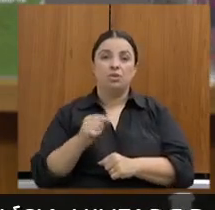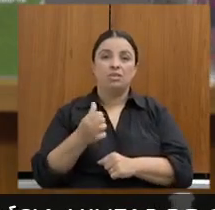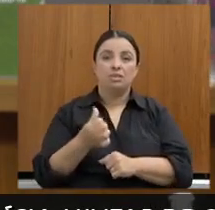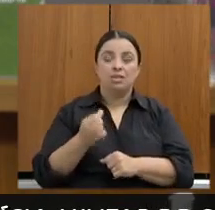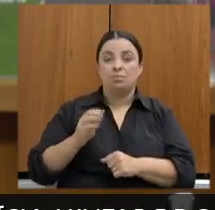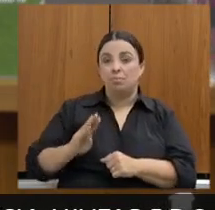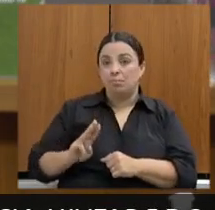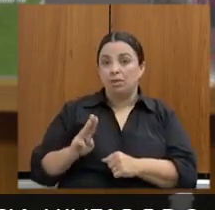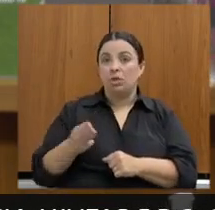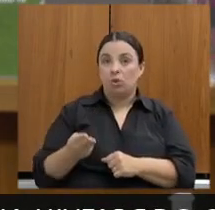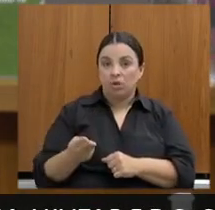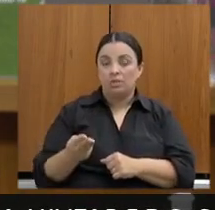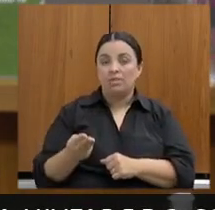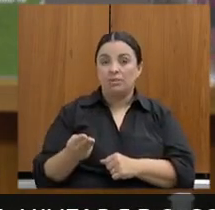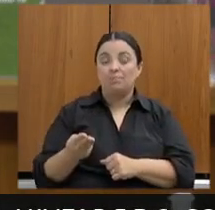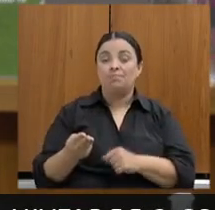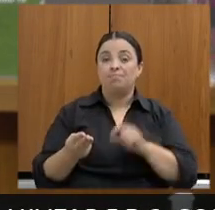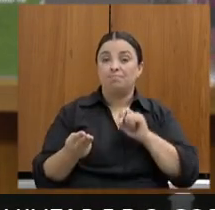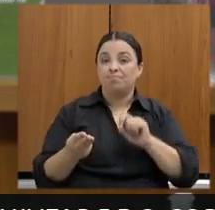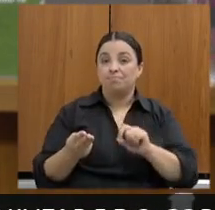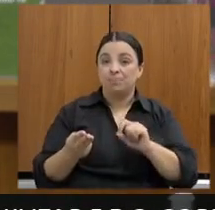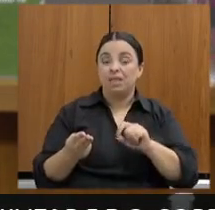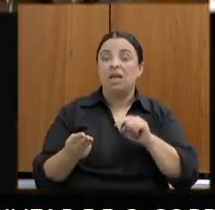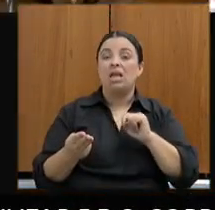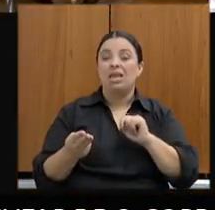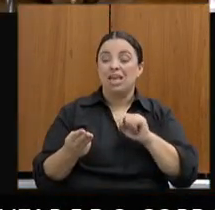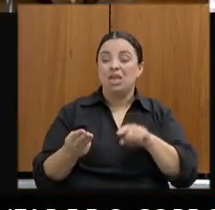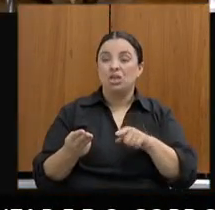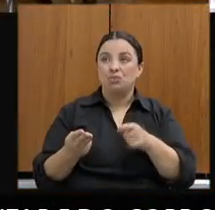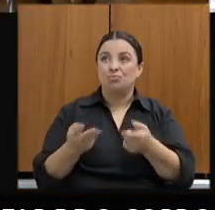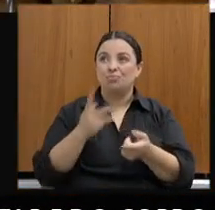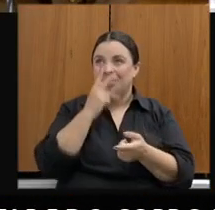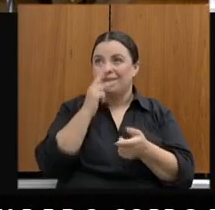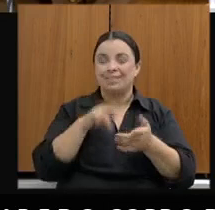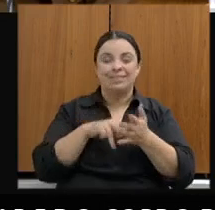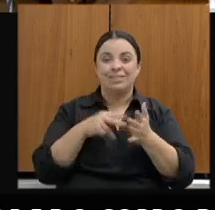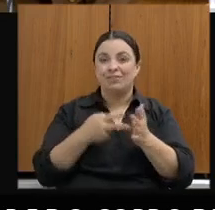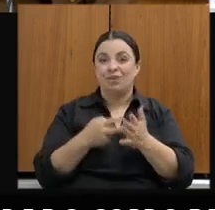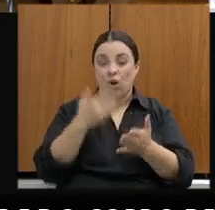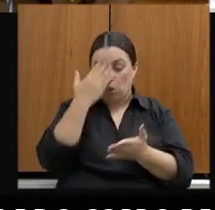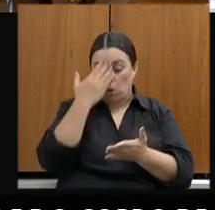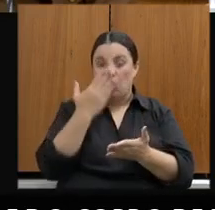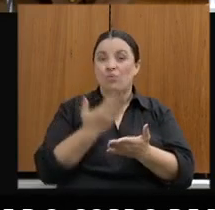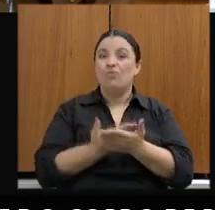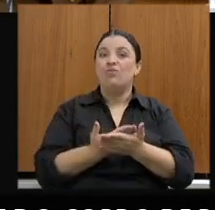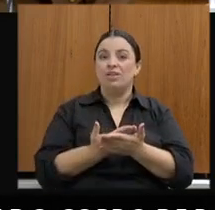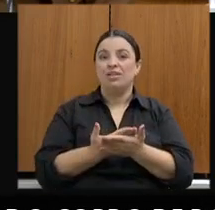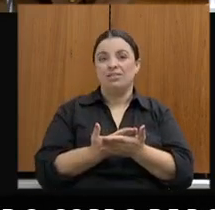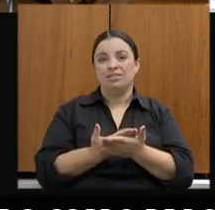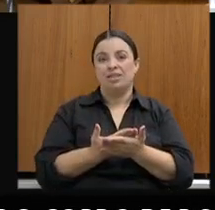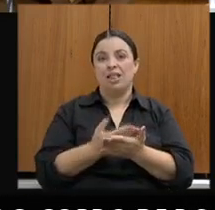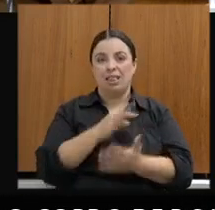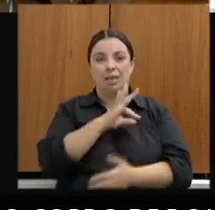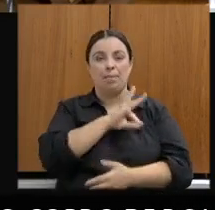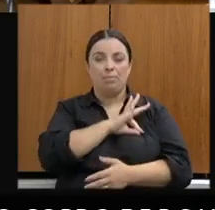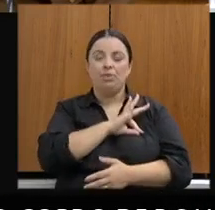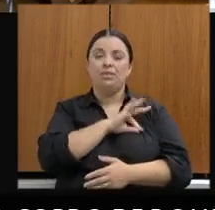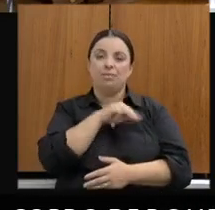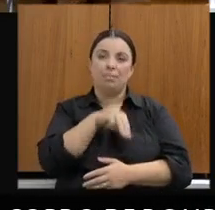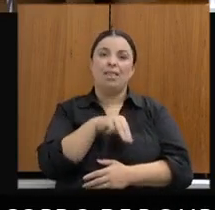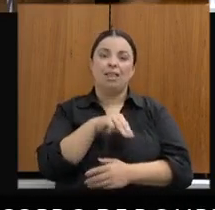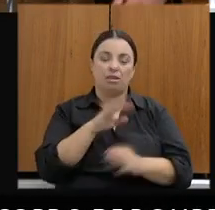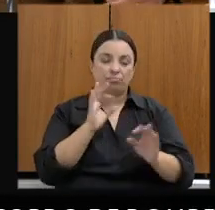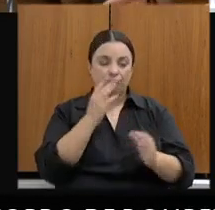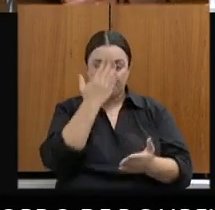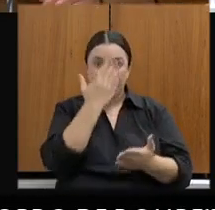mim 56,6 milhões de confiança de acreditar na nossa Polícia Militar